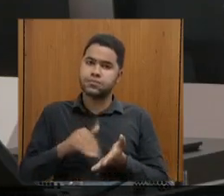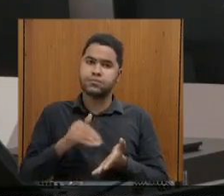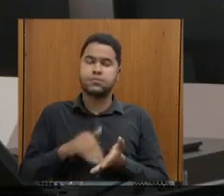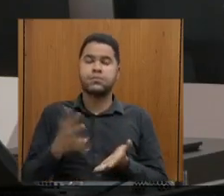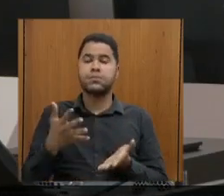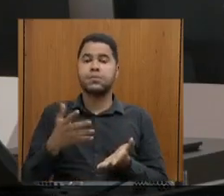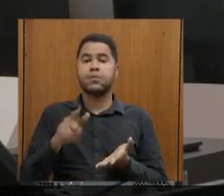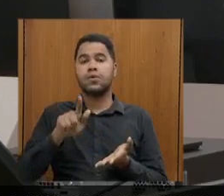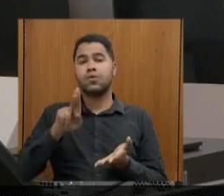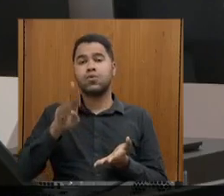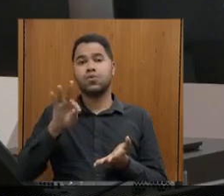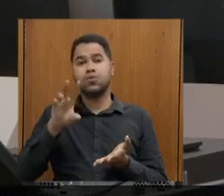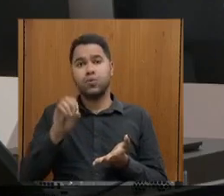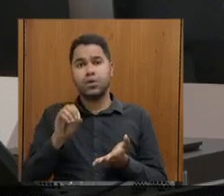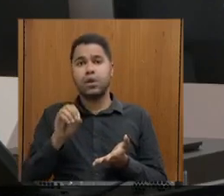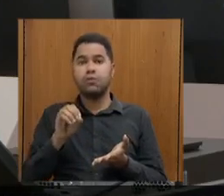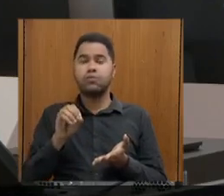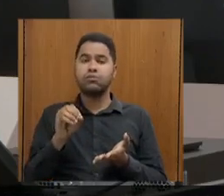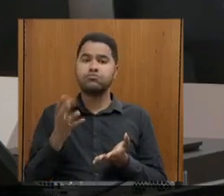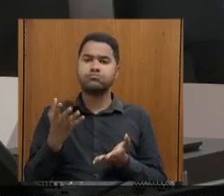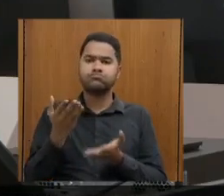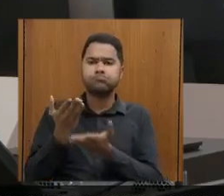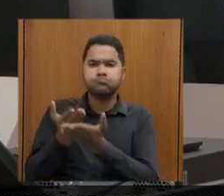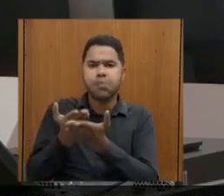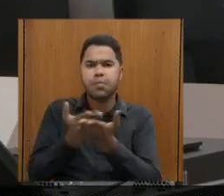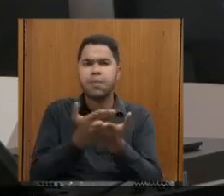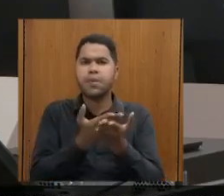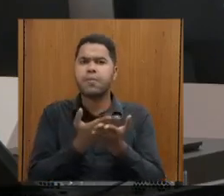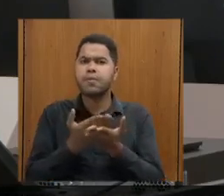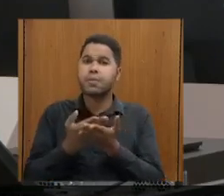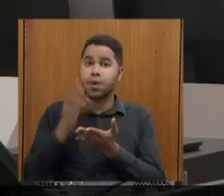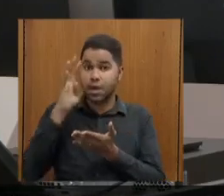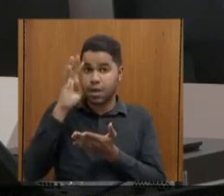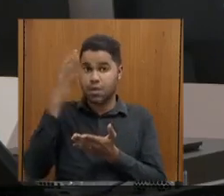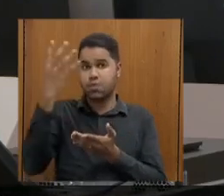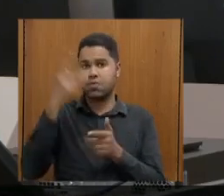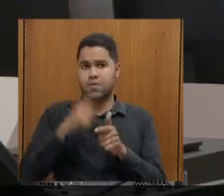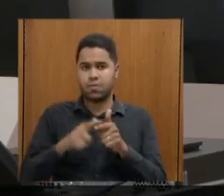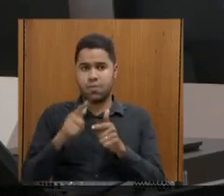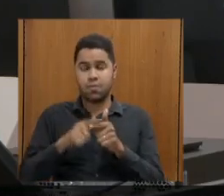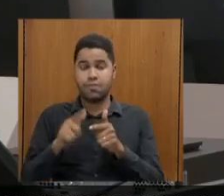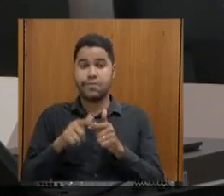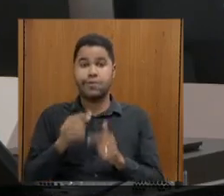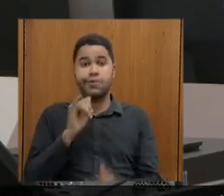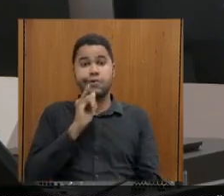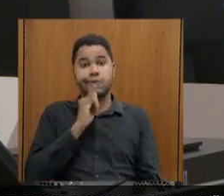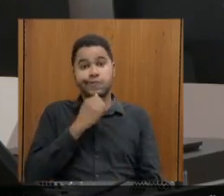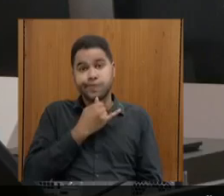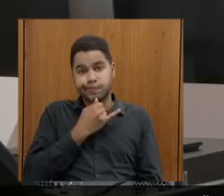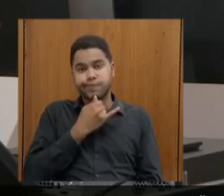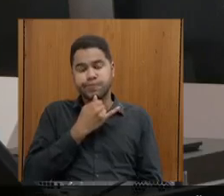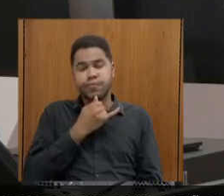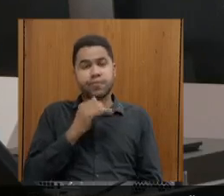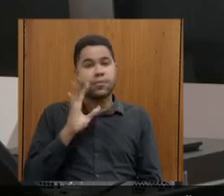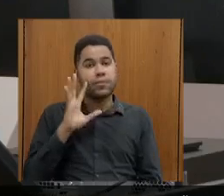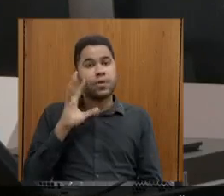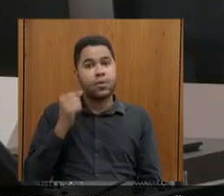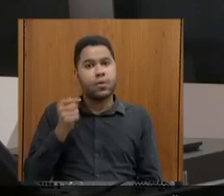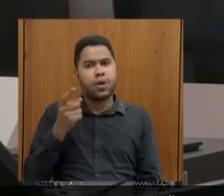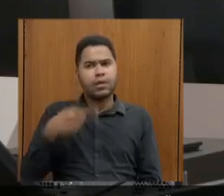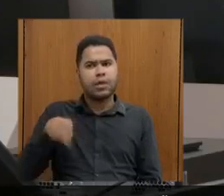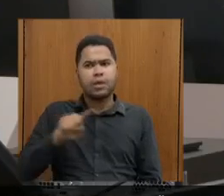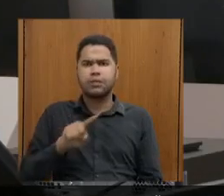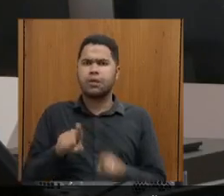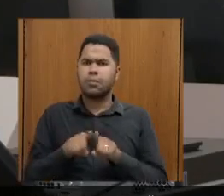Assessoria dele ficou de estudar para resolver o problema infelizmente eu acho que eles também